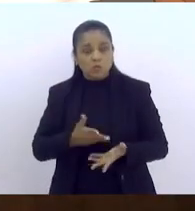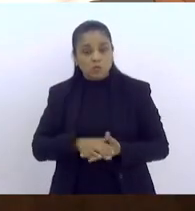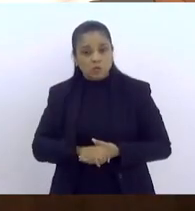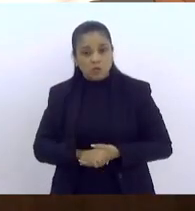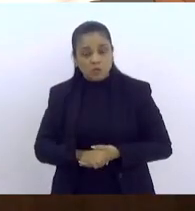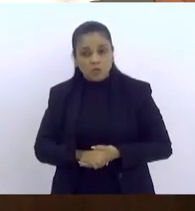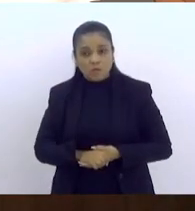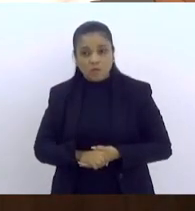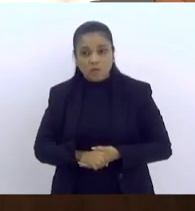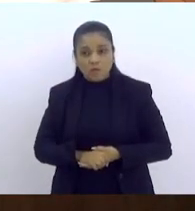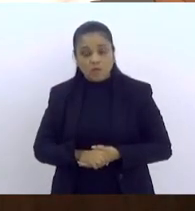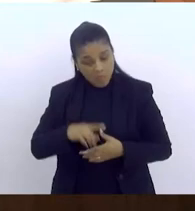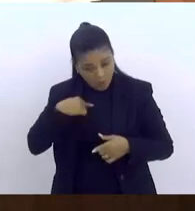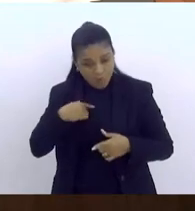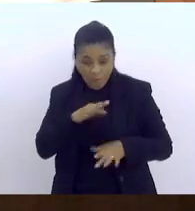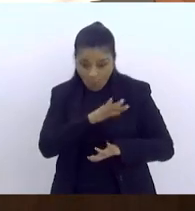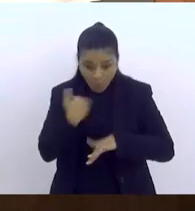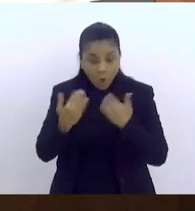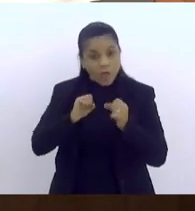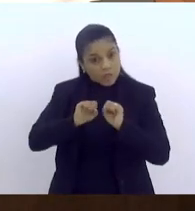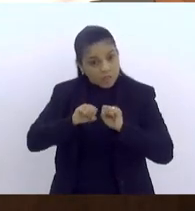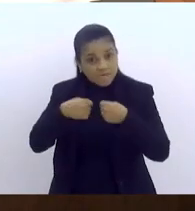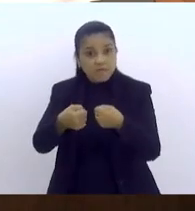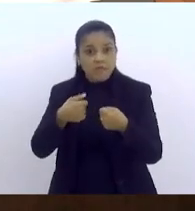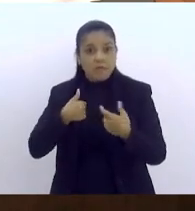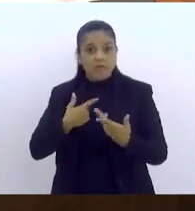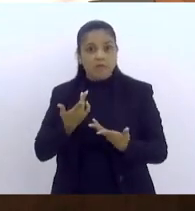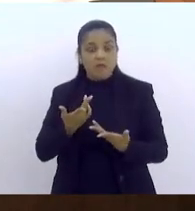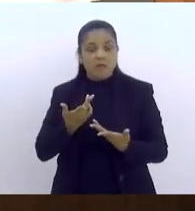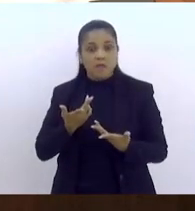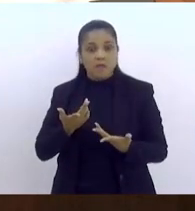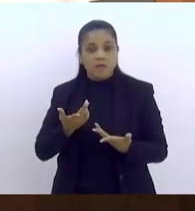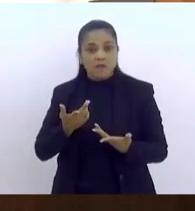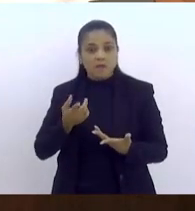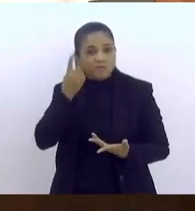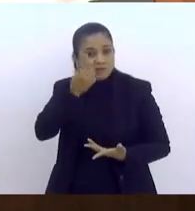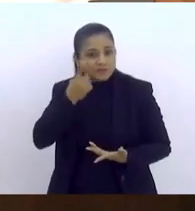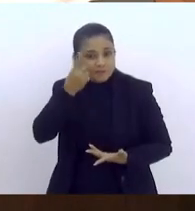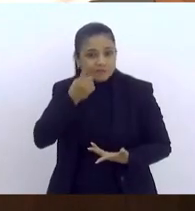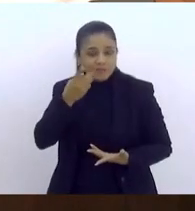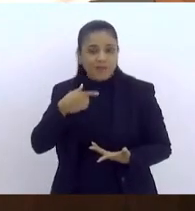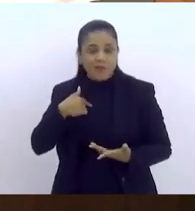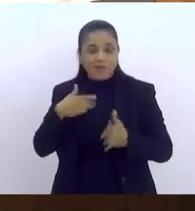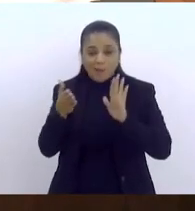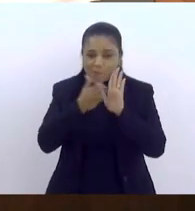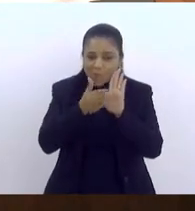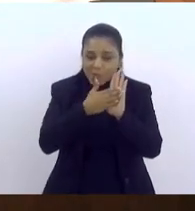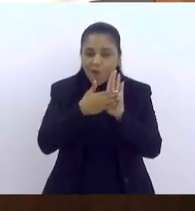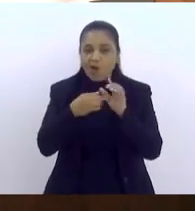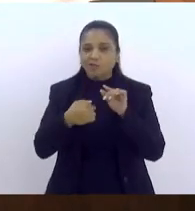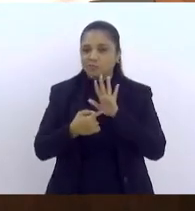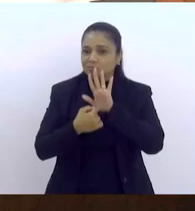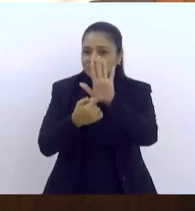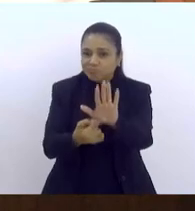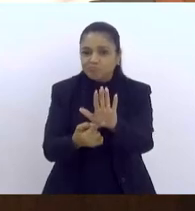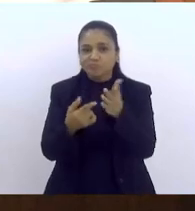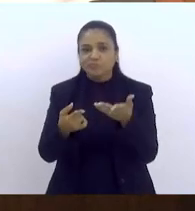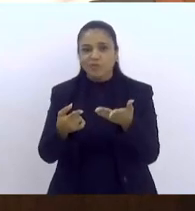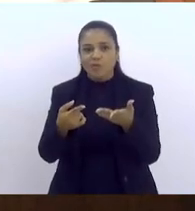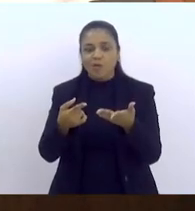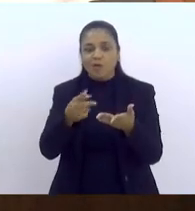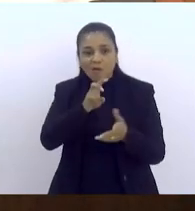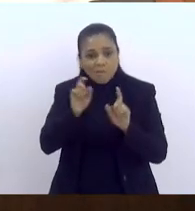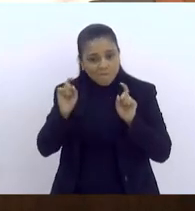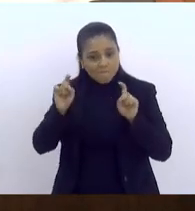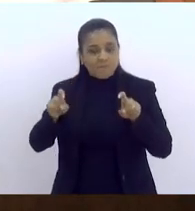vou morrer defendendo a prerrogativa do parlamentar. Tanto do parlamentar que apresentou a proposta legítima inerente ao mandato dele, ele